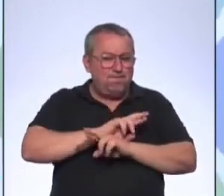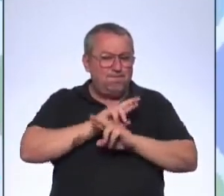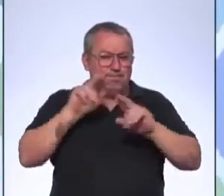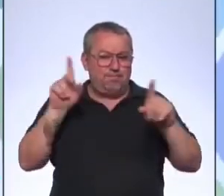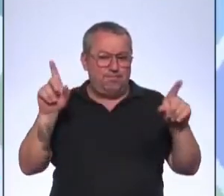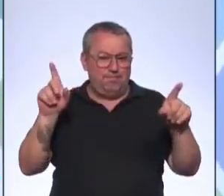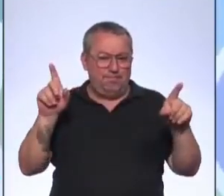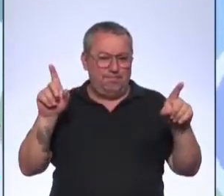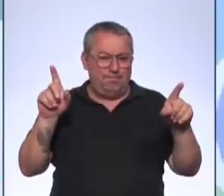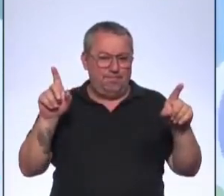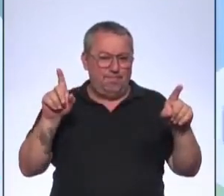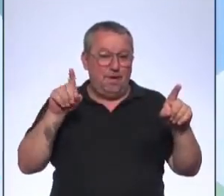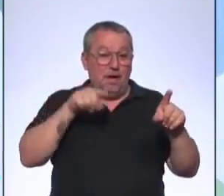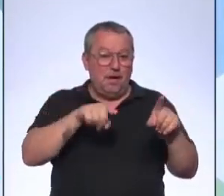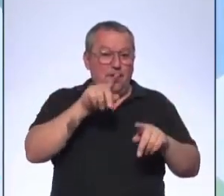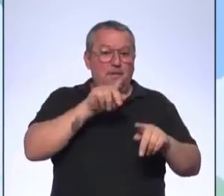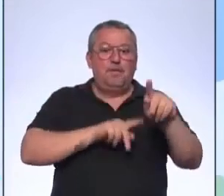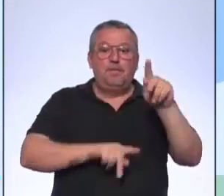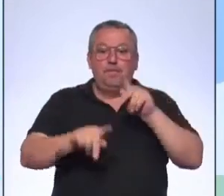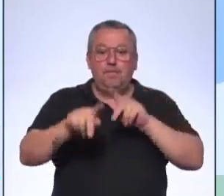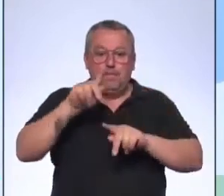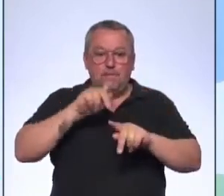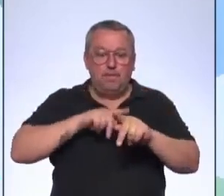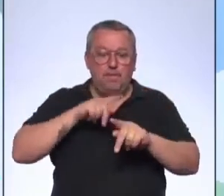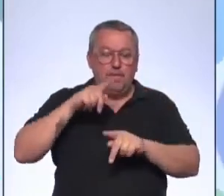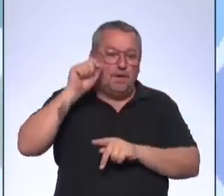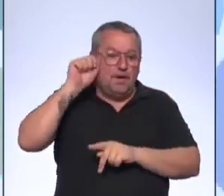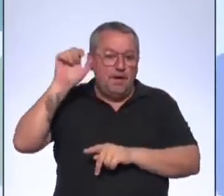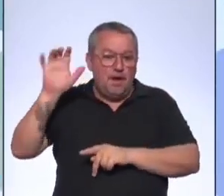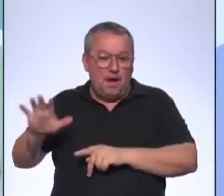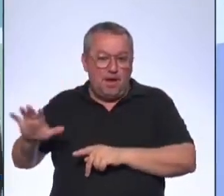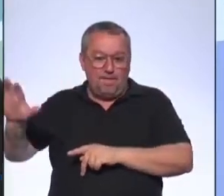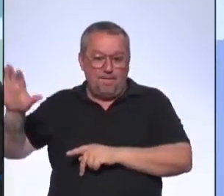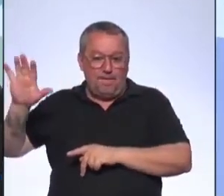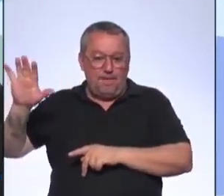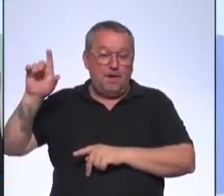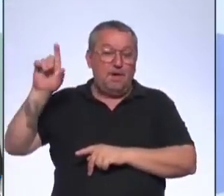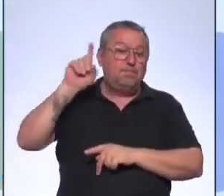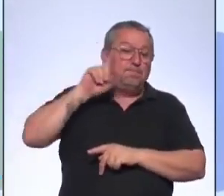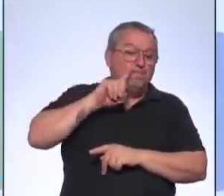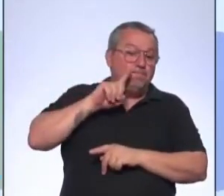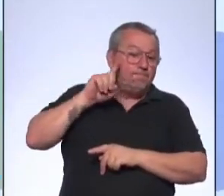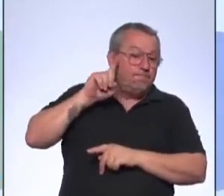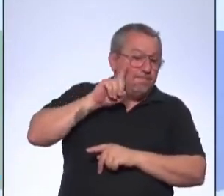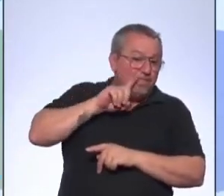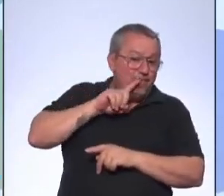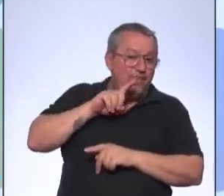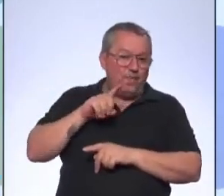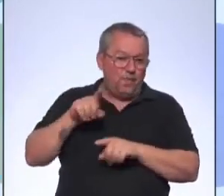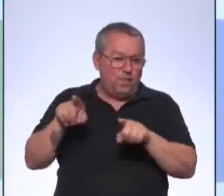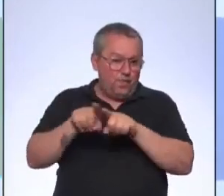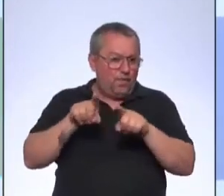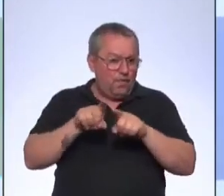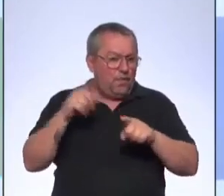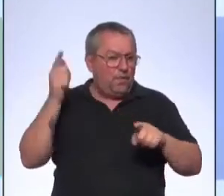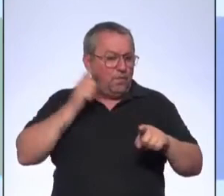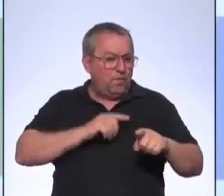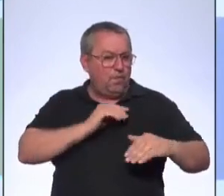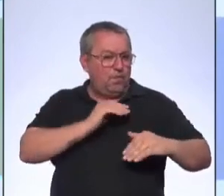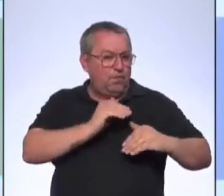contrário. Esses povos, seja na África, seja na América, eles